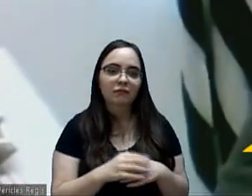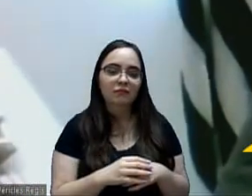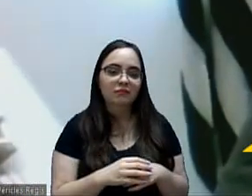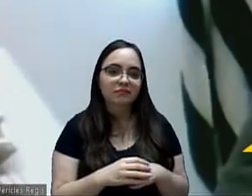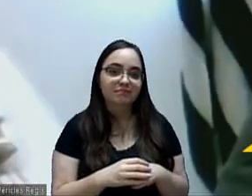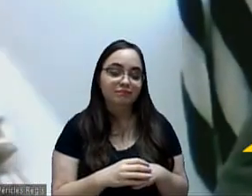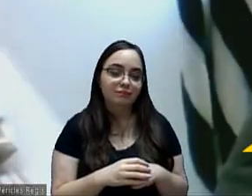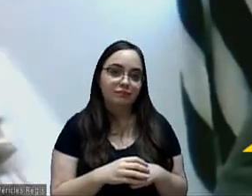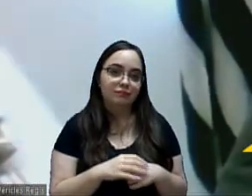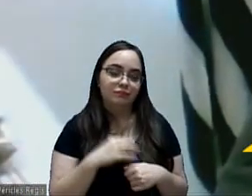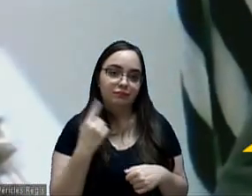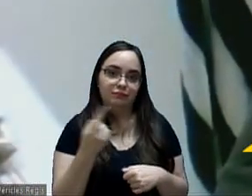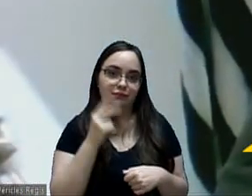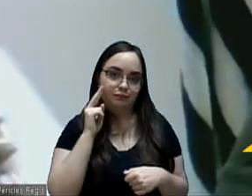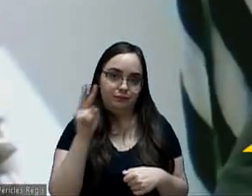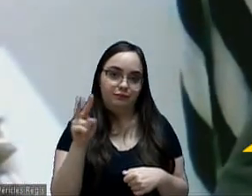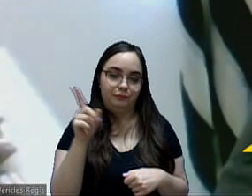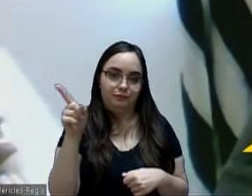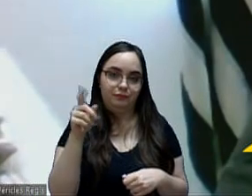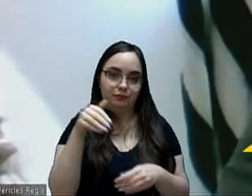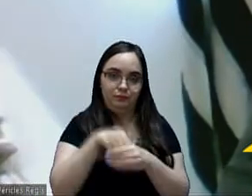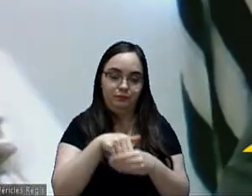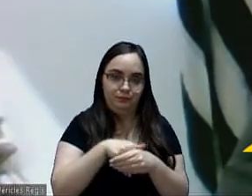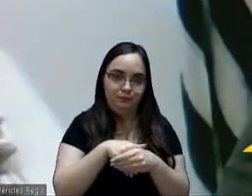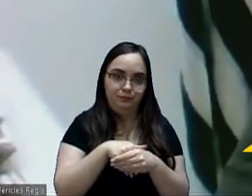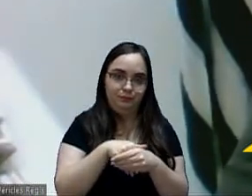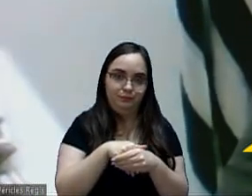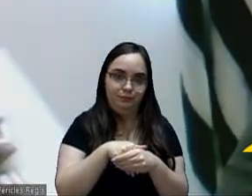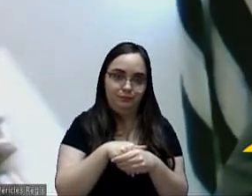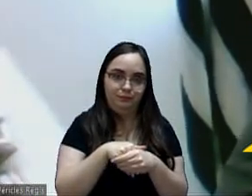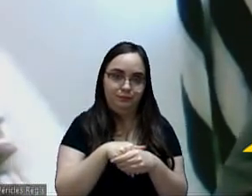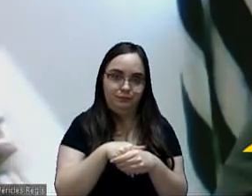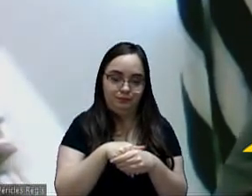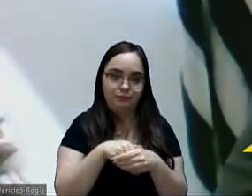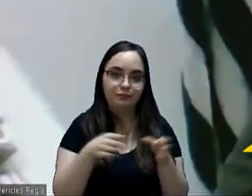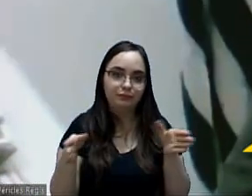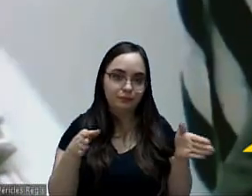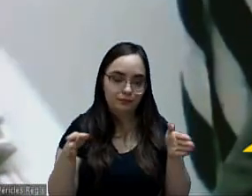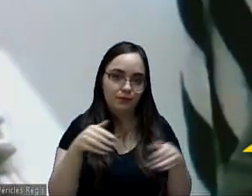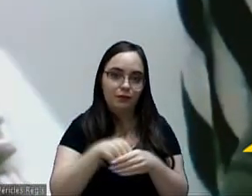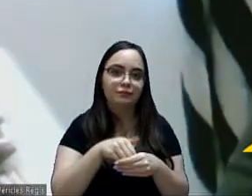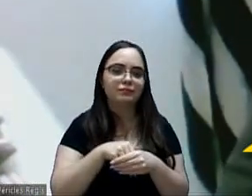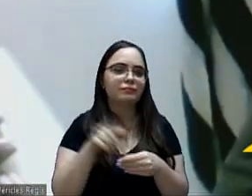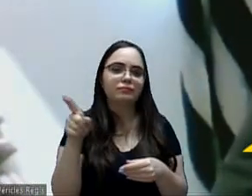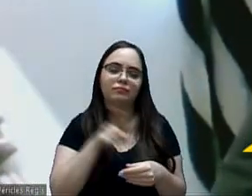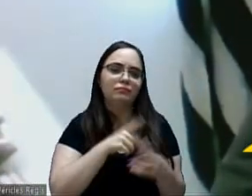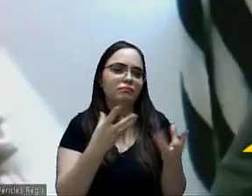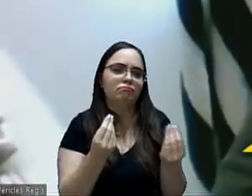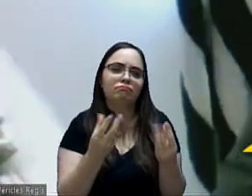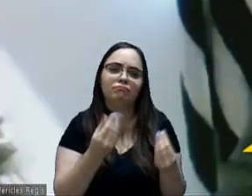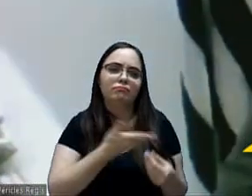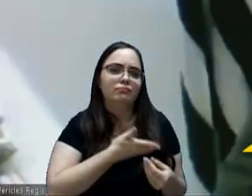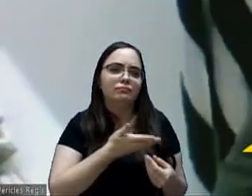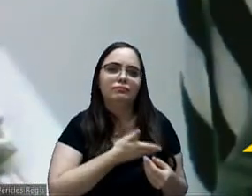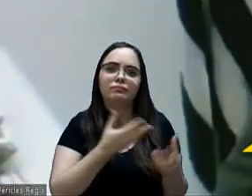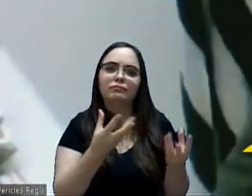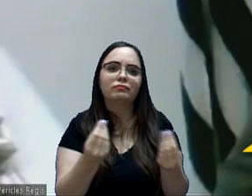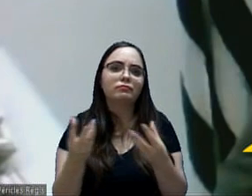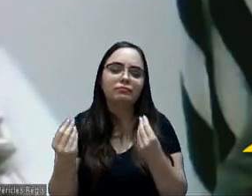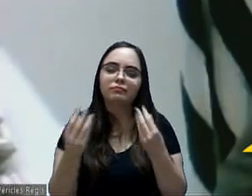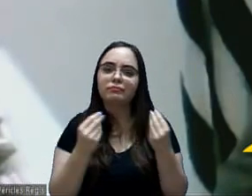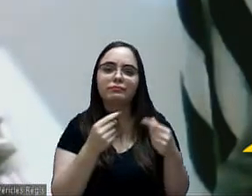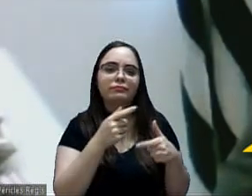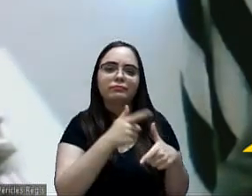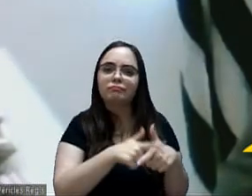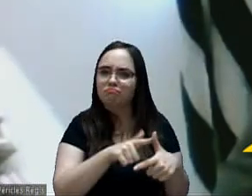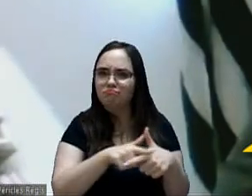gente acompanhou aí a campanha eleitoral e o nosso prefeito, ele tinha muito amigo. Ele ia ter muita solução para